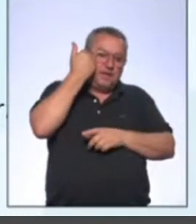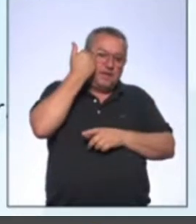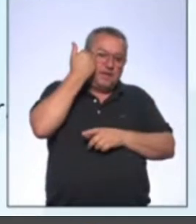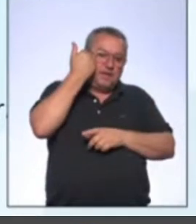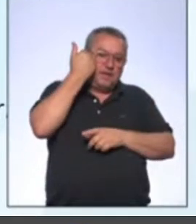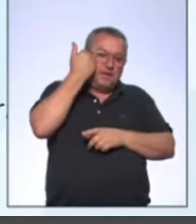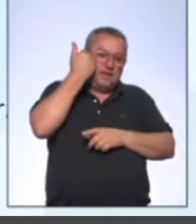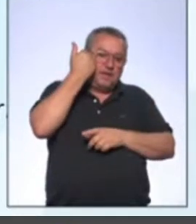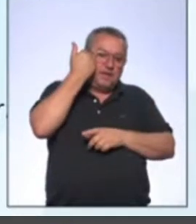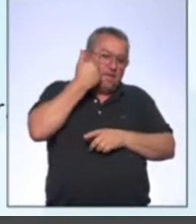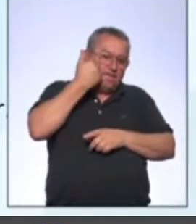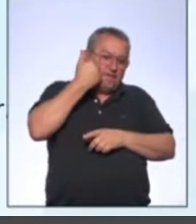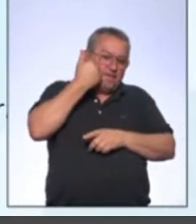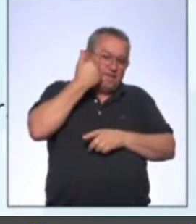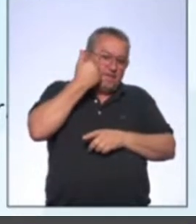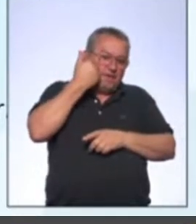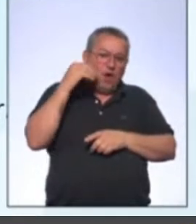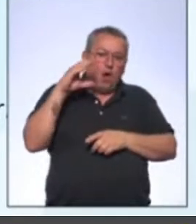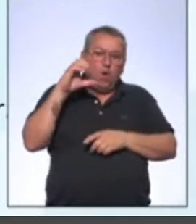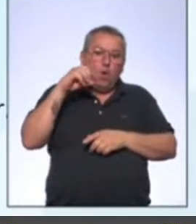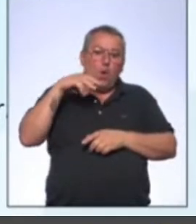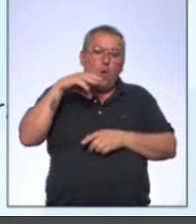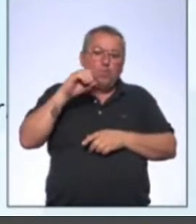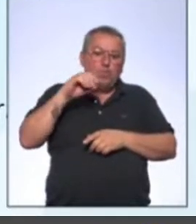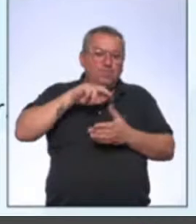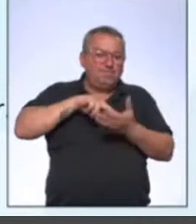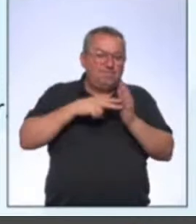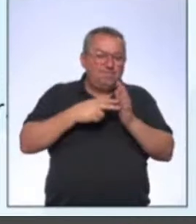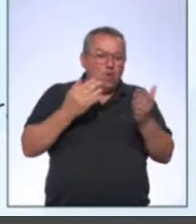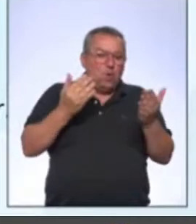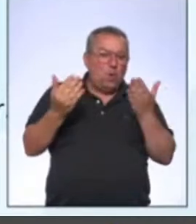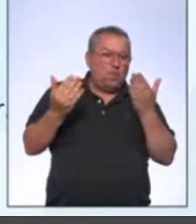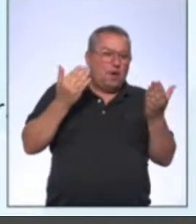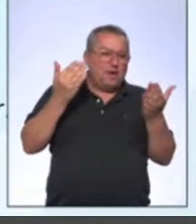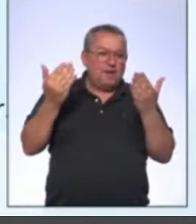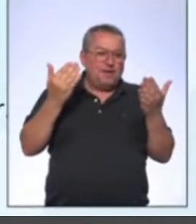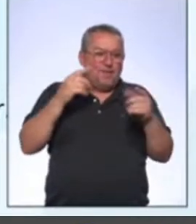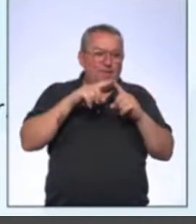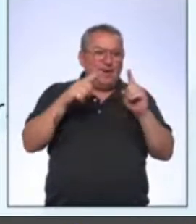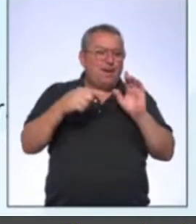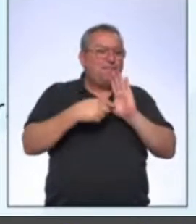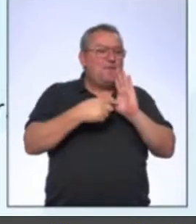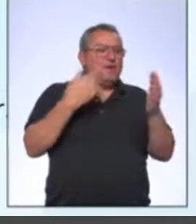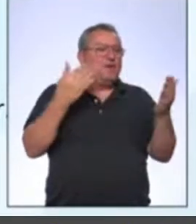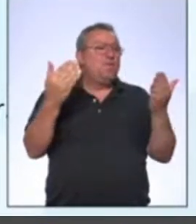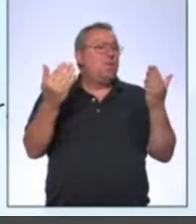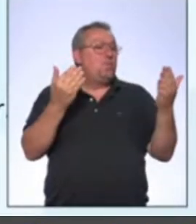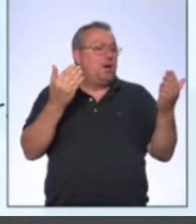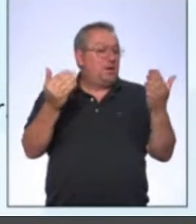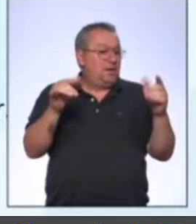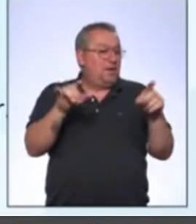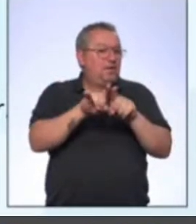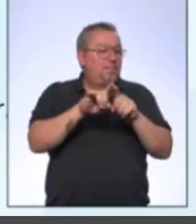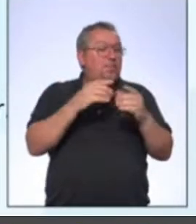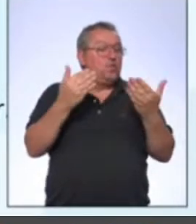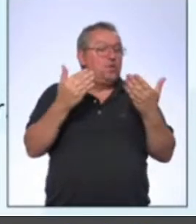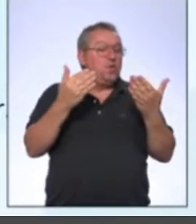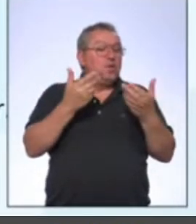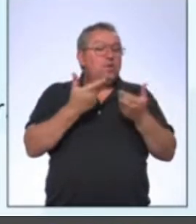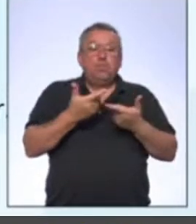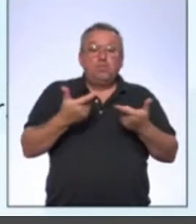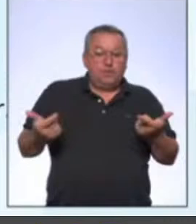comparação ali, né? Essa palavrinha chave, ela marca a comparação. Ele está comparando com